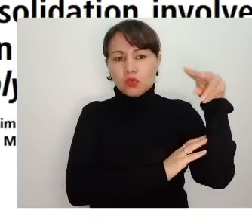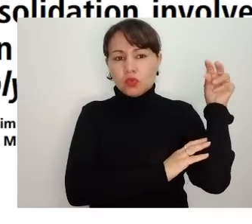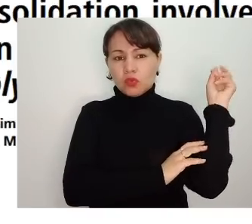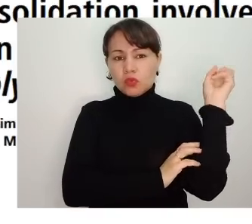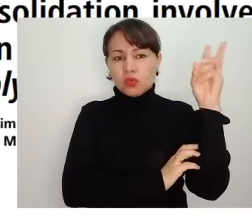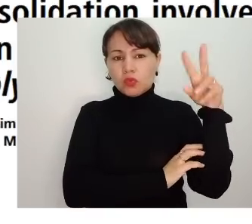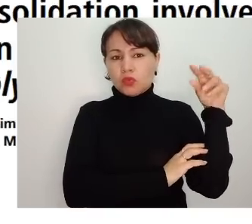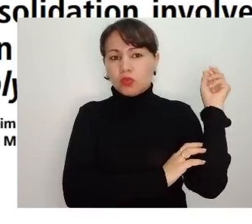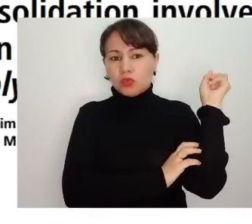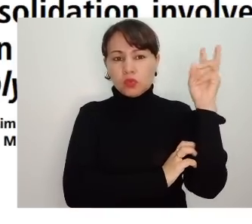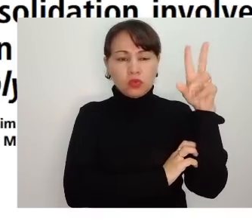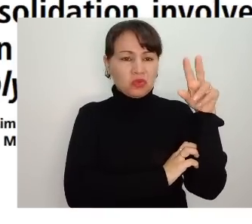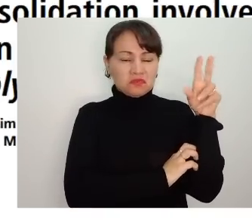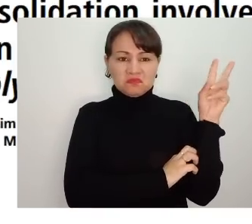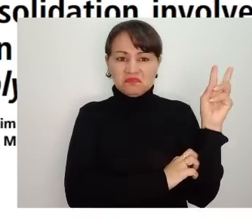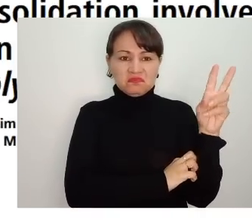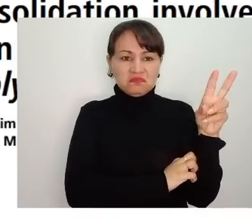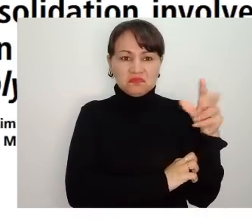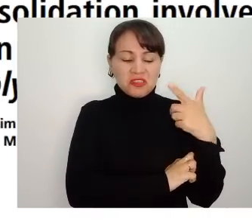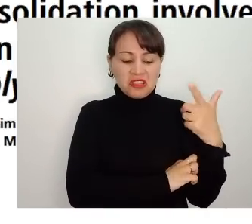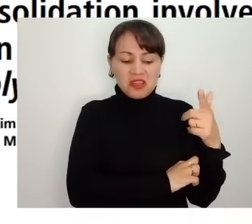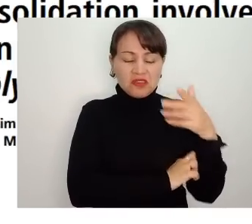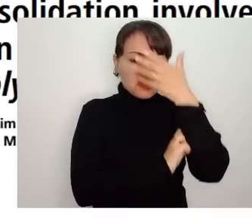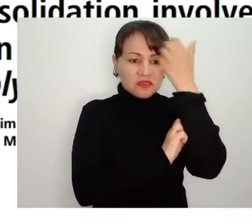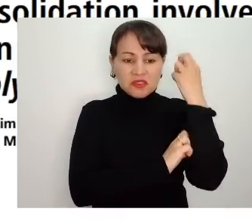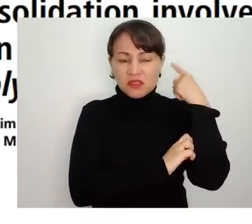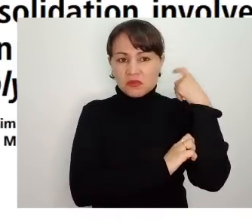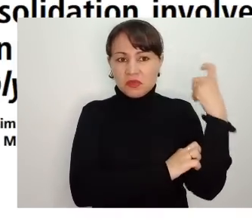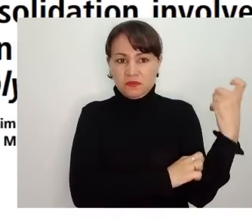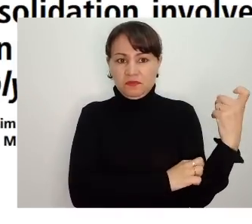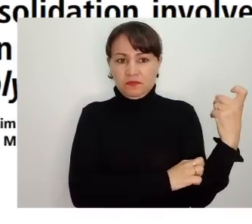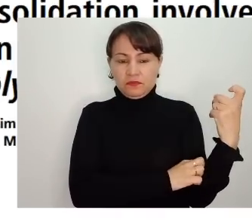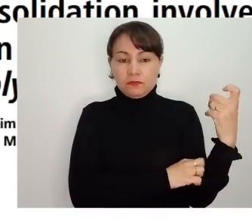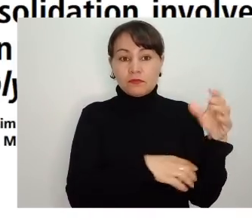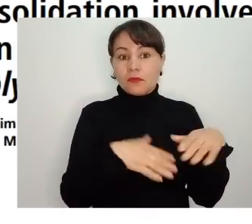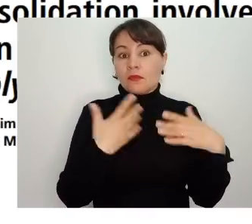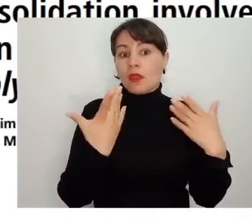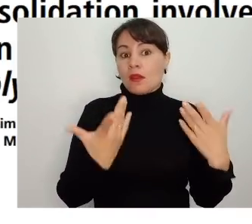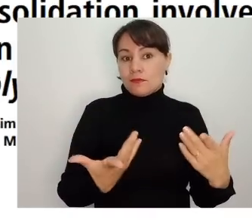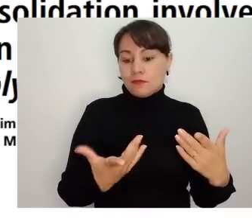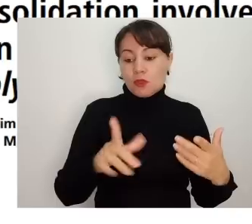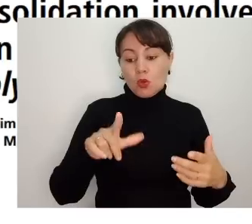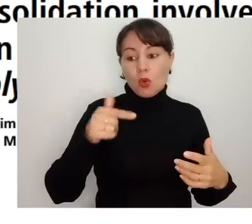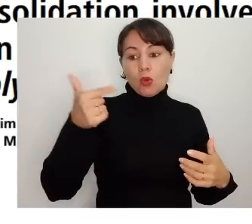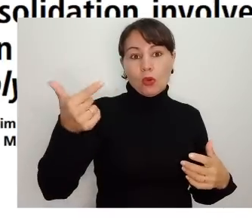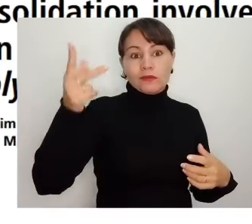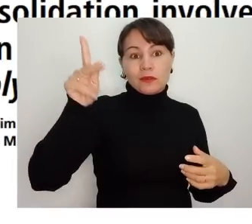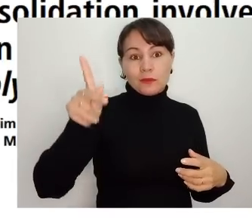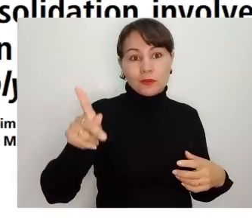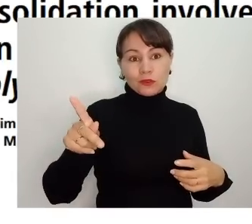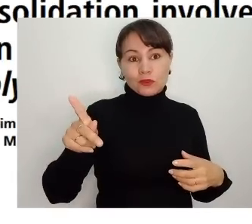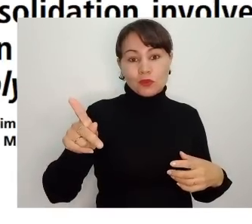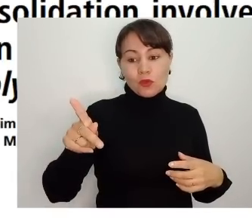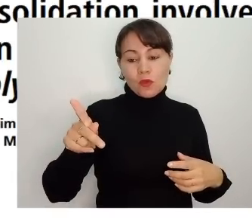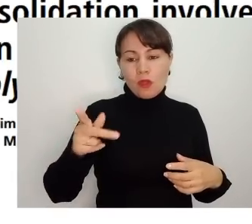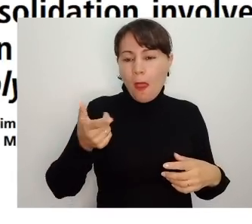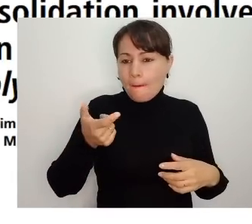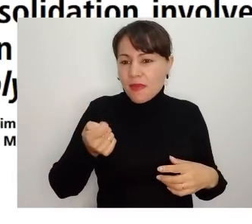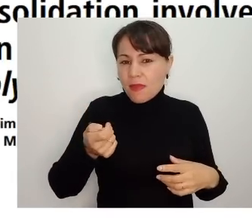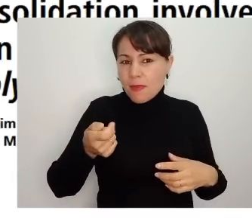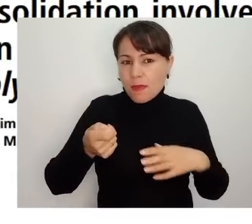estrutura fazendo barulho. A não ser que alguém fosse ali